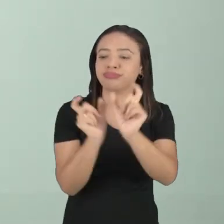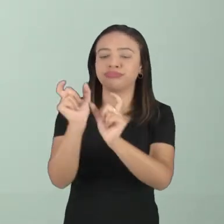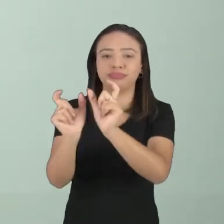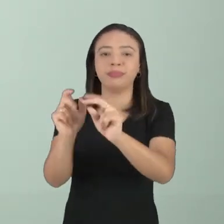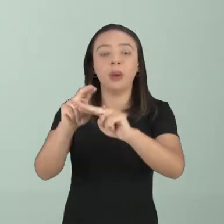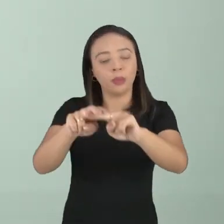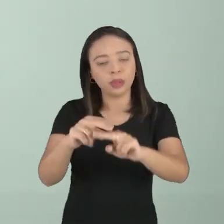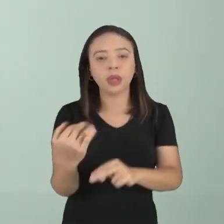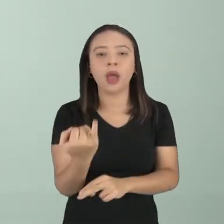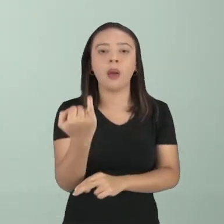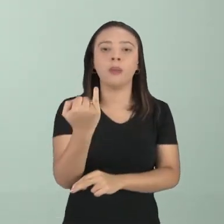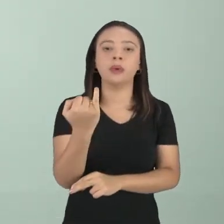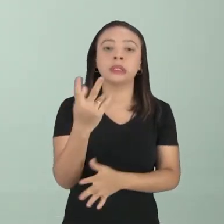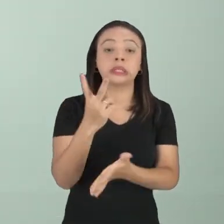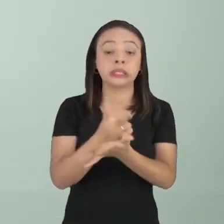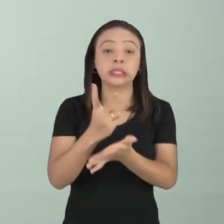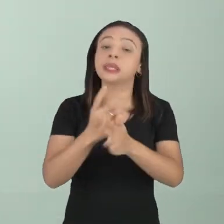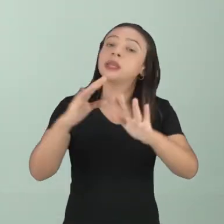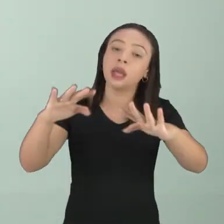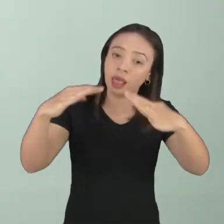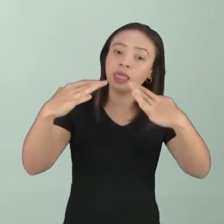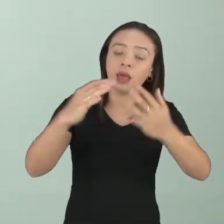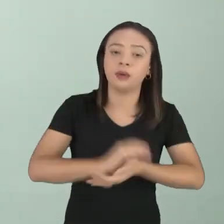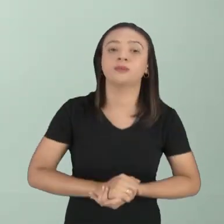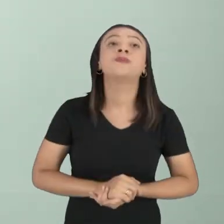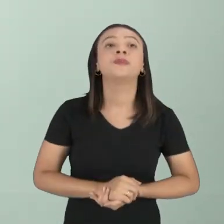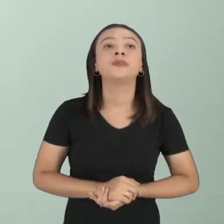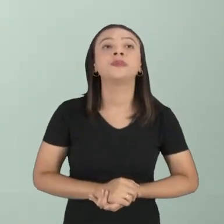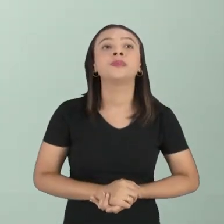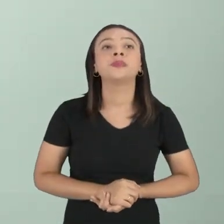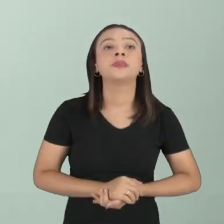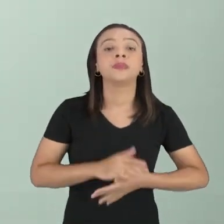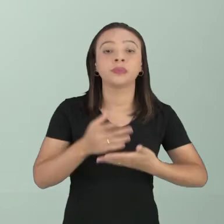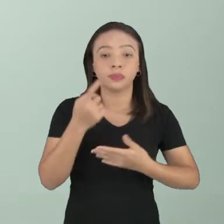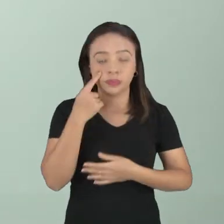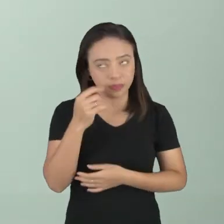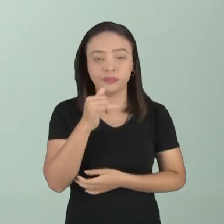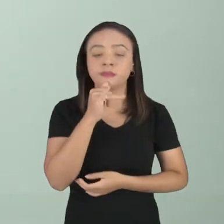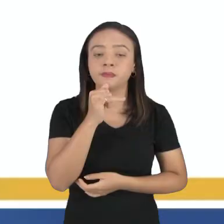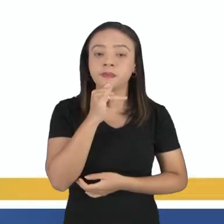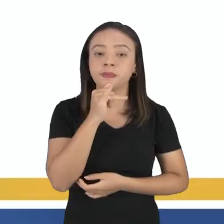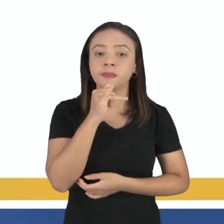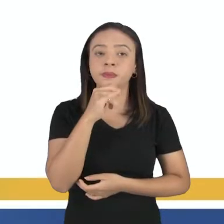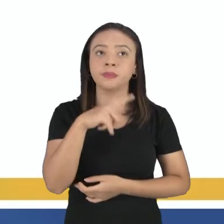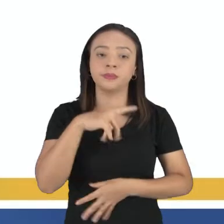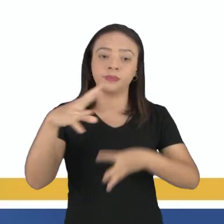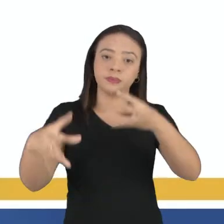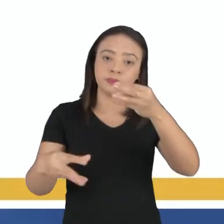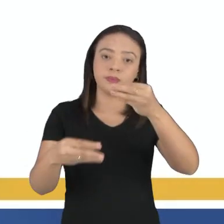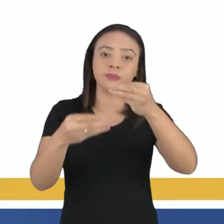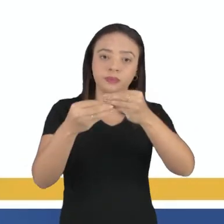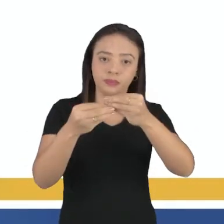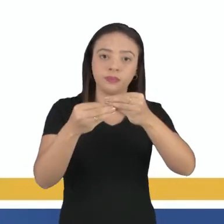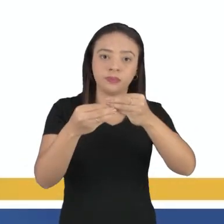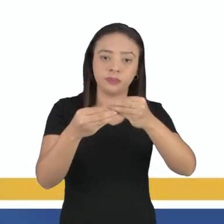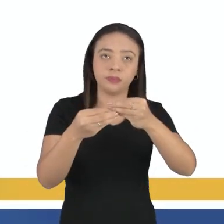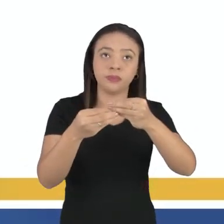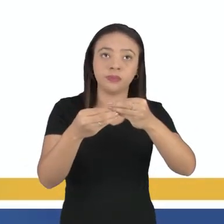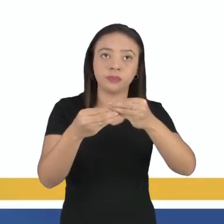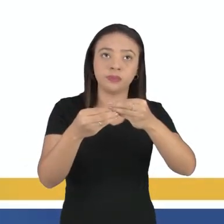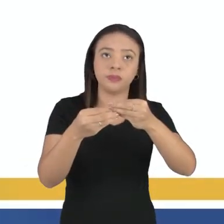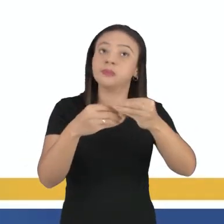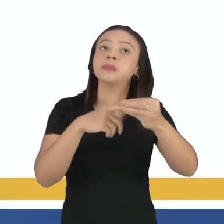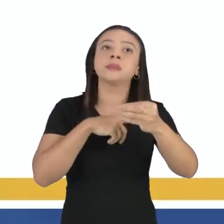isso que nós temos que estar, assim, sempre atentos. Então, ó, vejam aí alguns exemplos, né, de aditivas, né? Nós